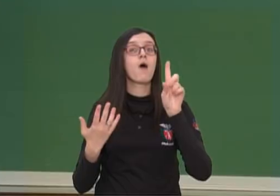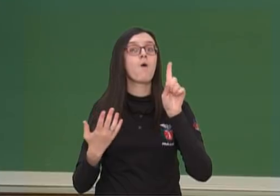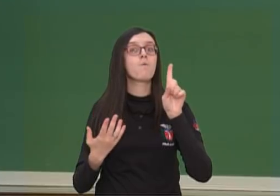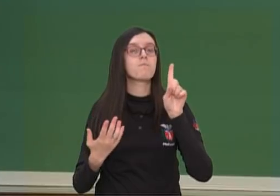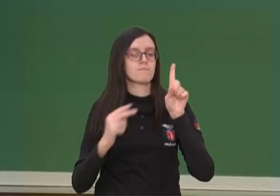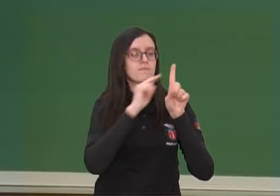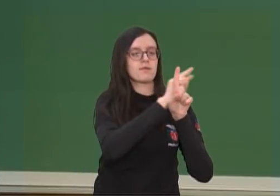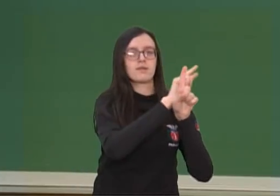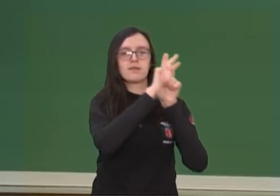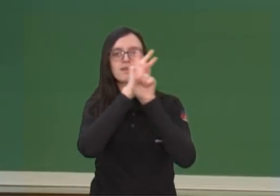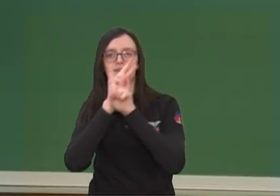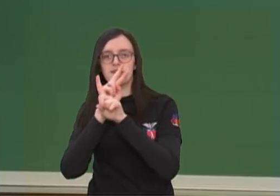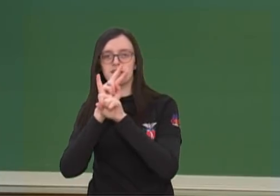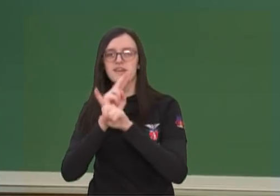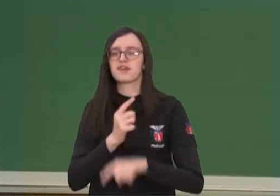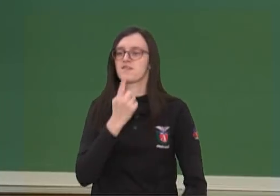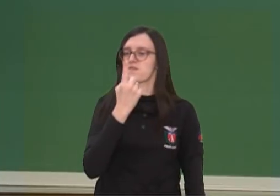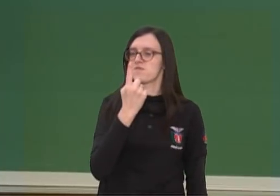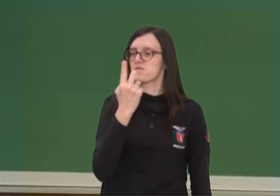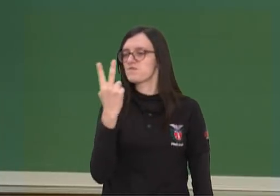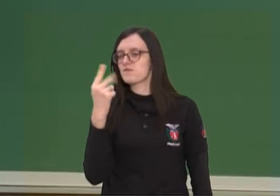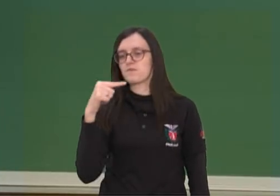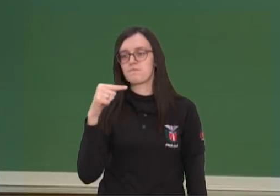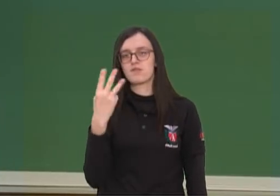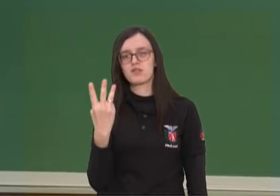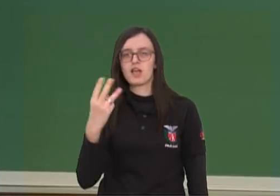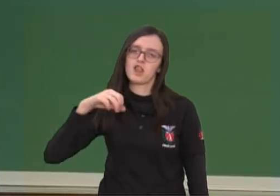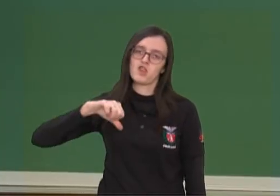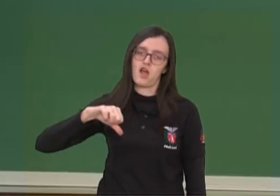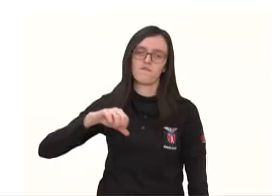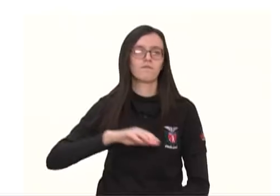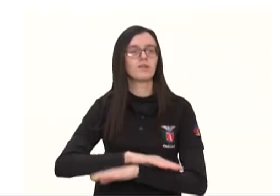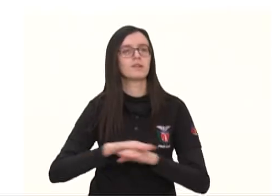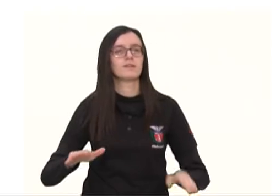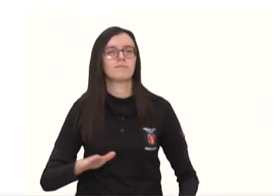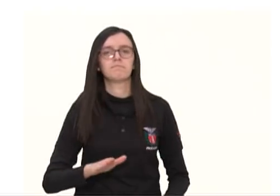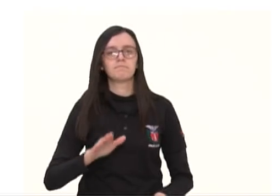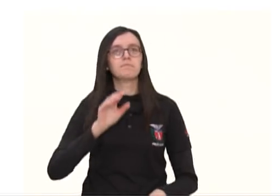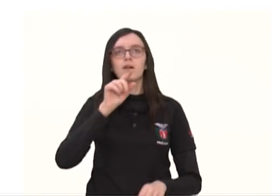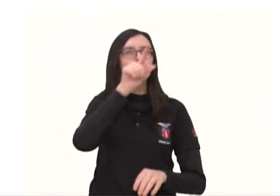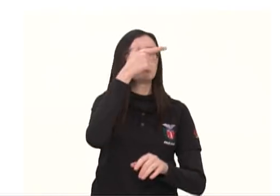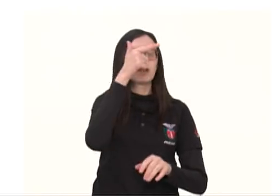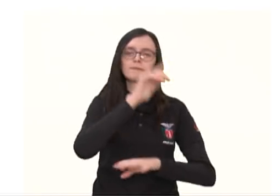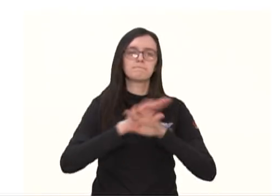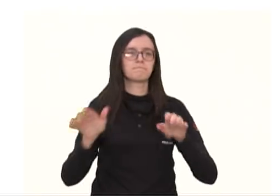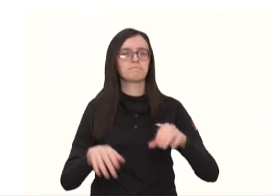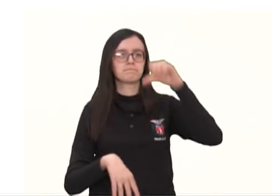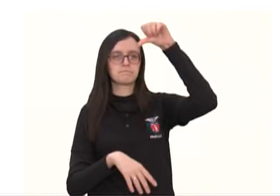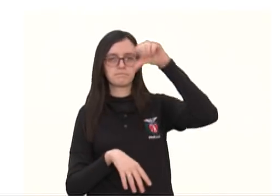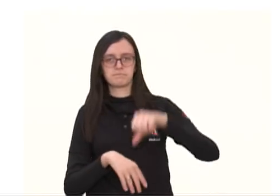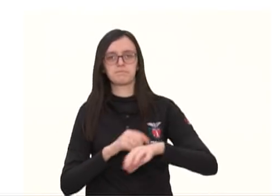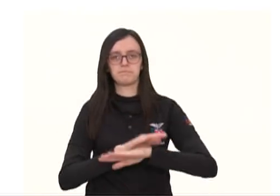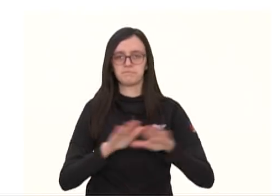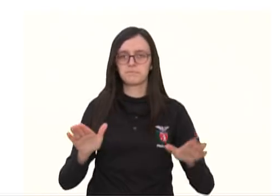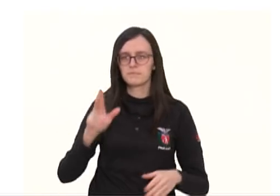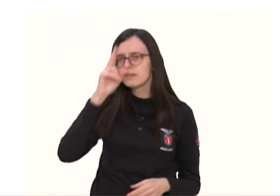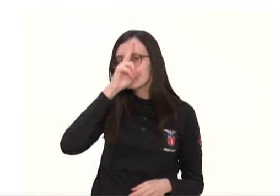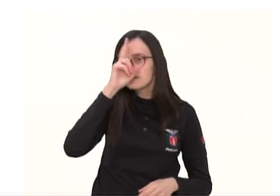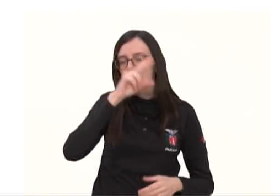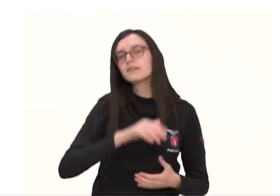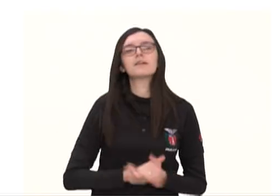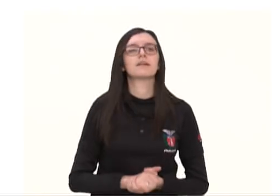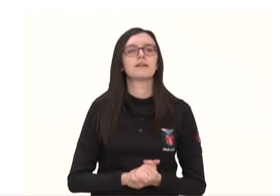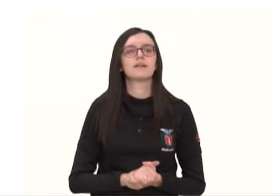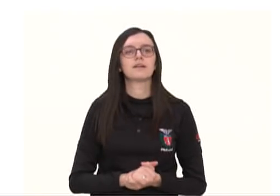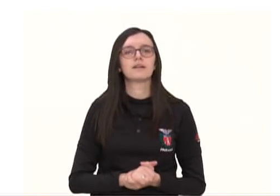fica 12 menos 3, 9. E o 1 não tem mais ninguém para eu tirar, é só baixar ali o 9. Lembraram?